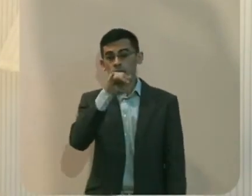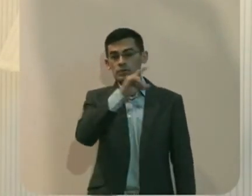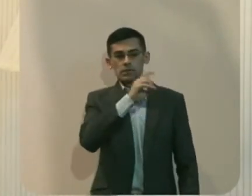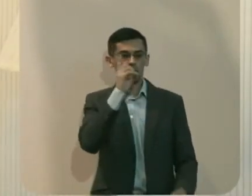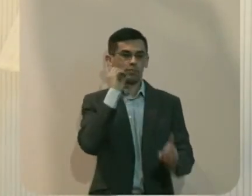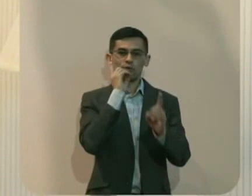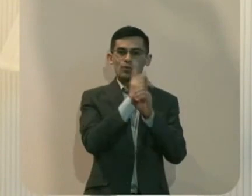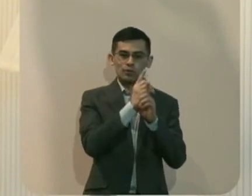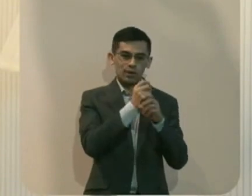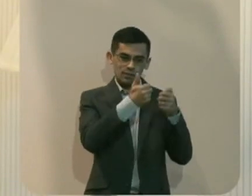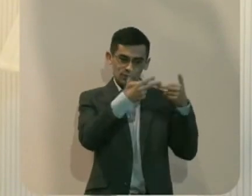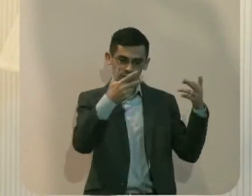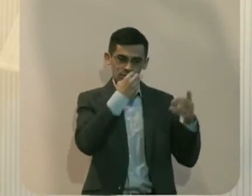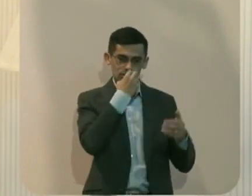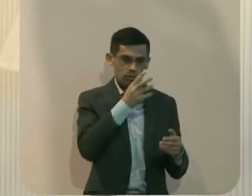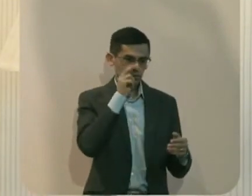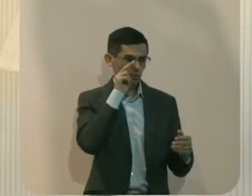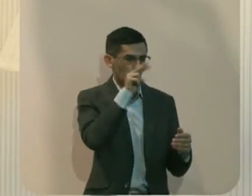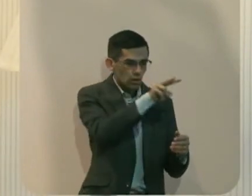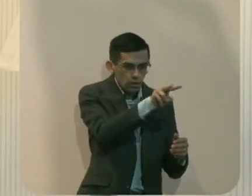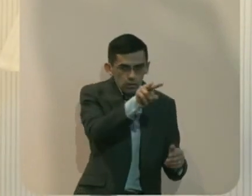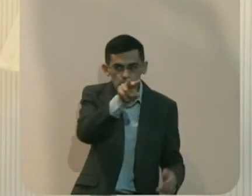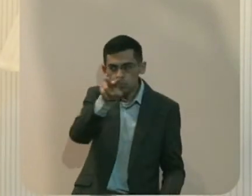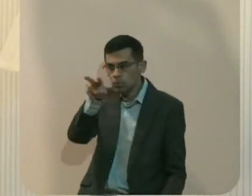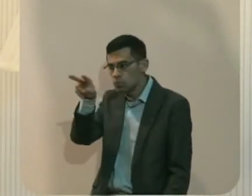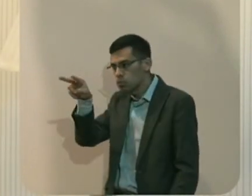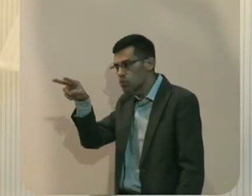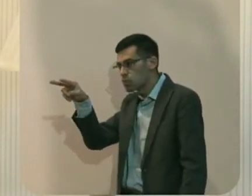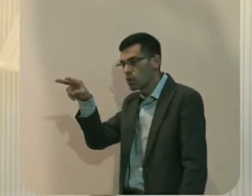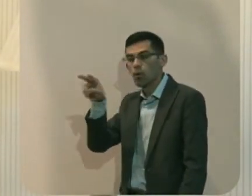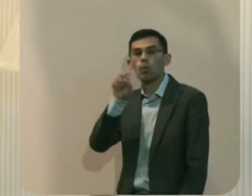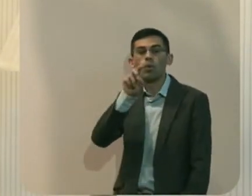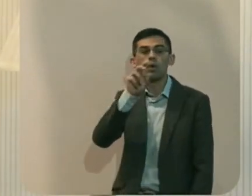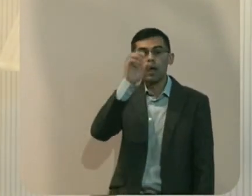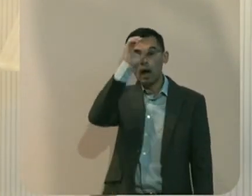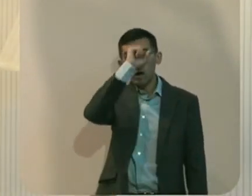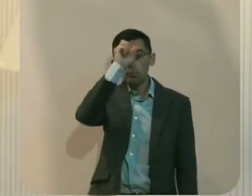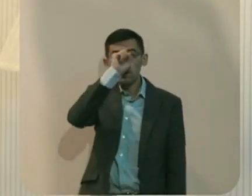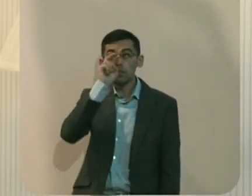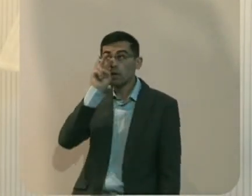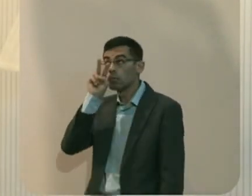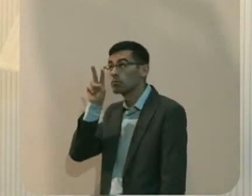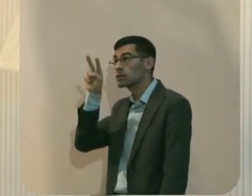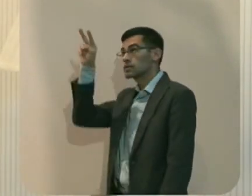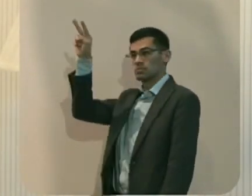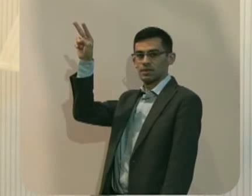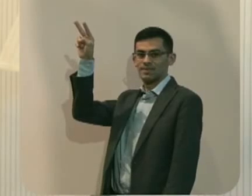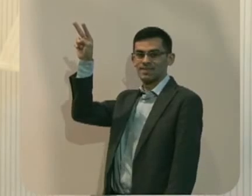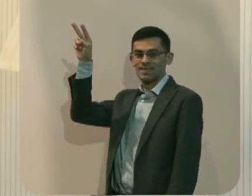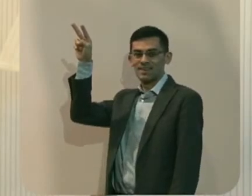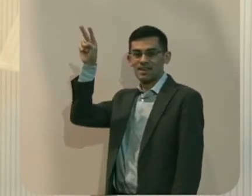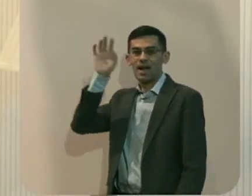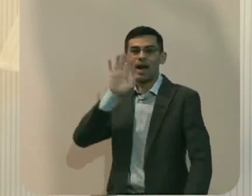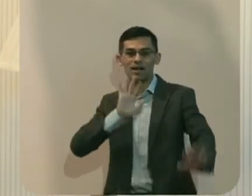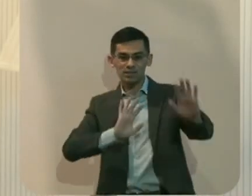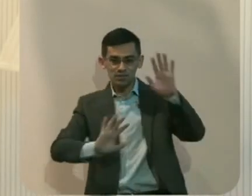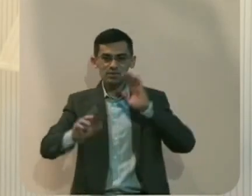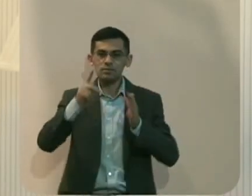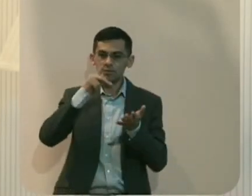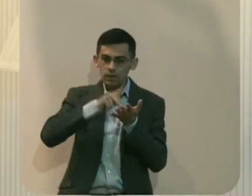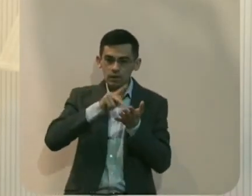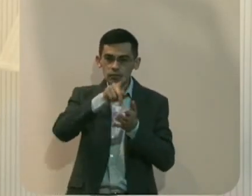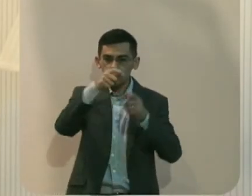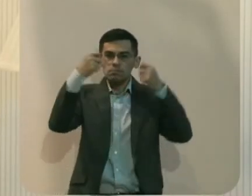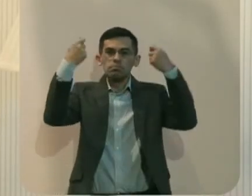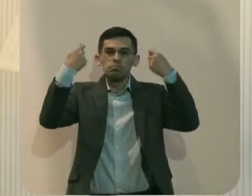encontrar solução olhando ao seu redor, aprenda a olhar para cima. E sabe, às vezes a solução que